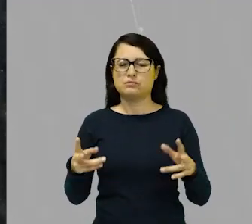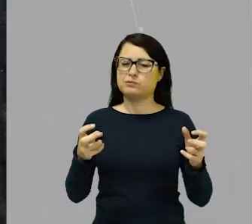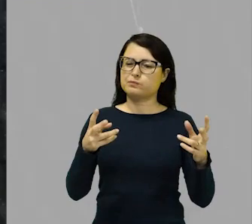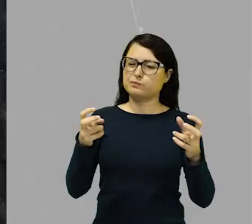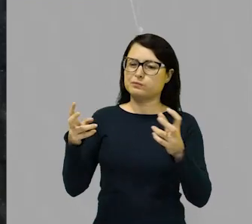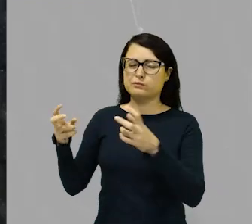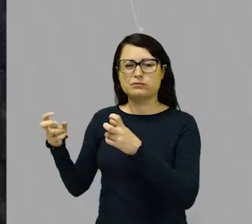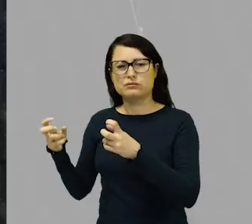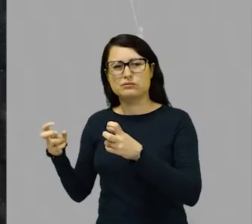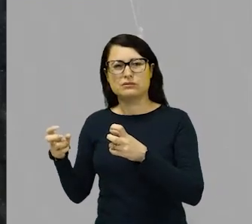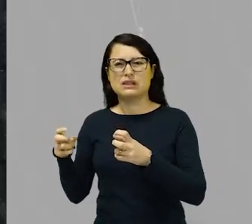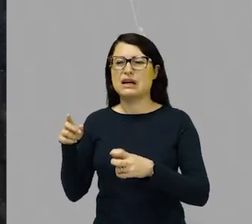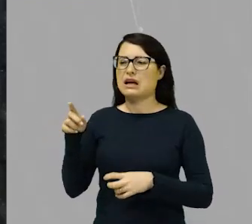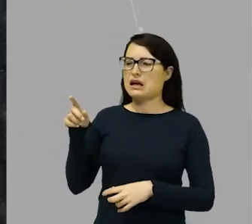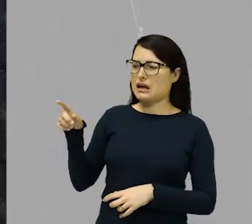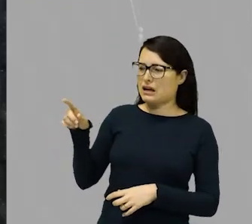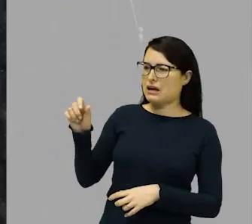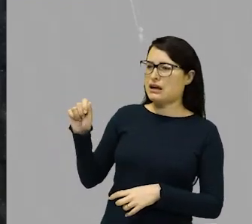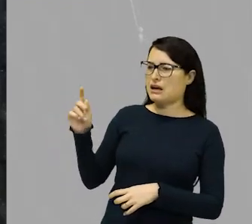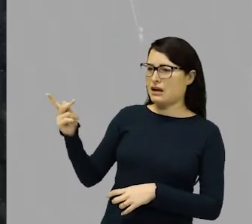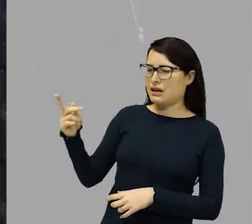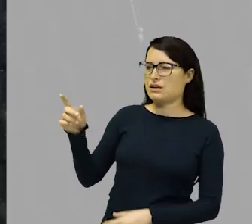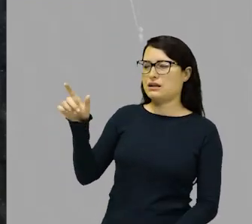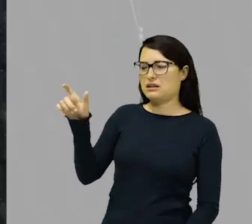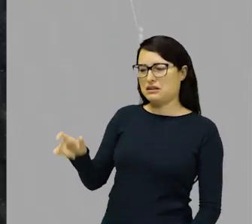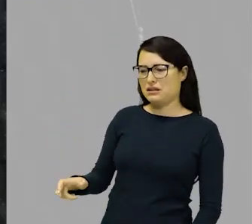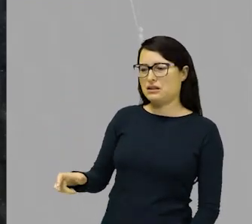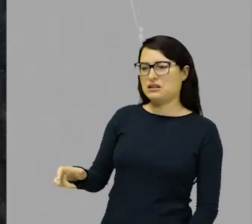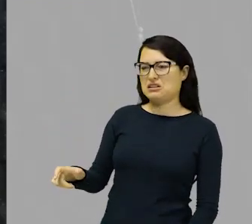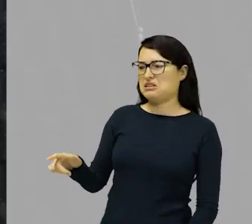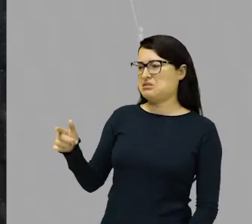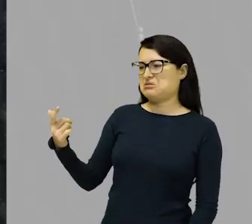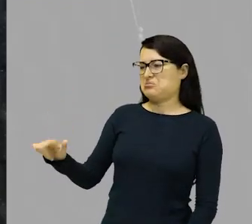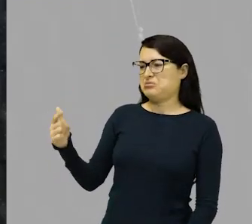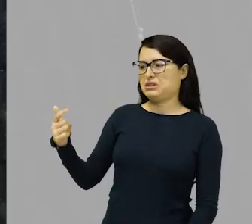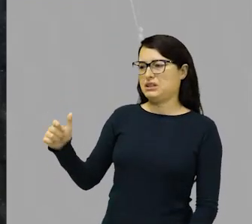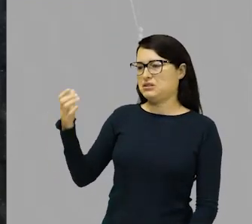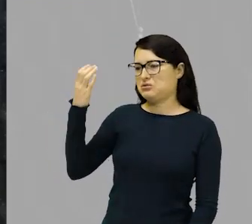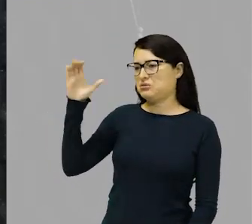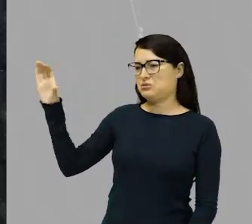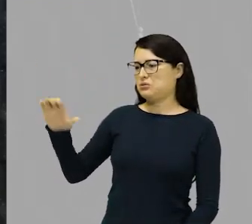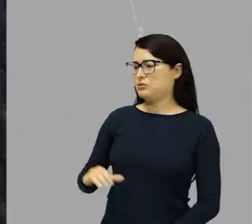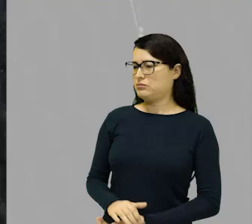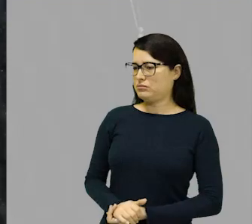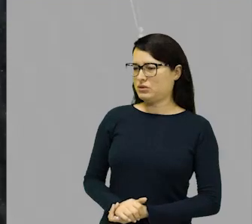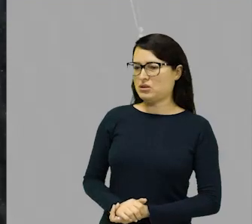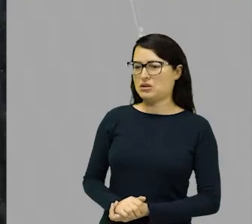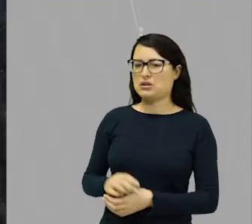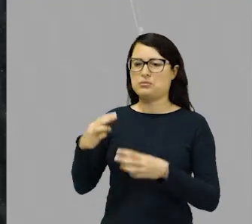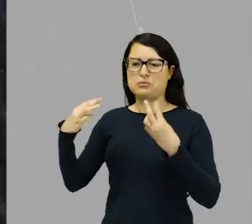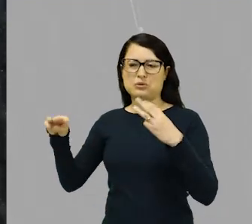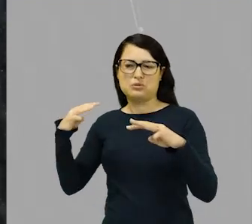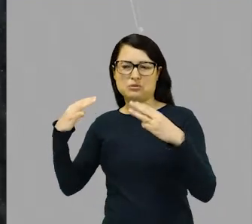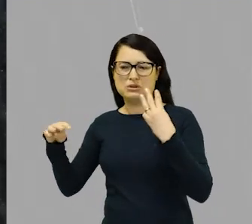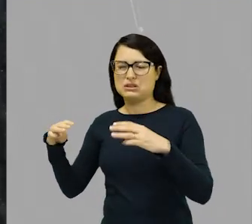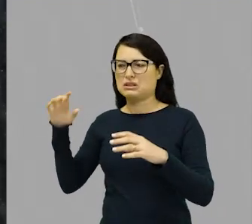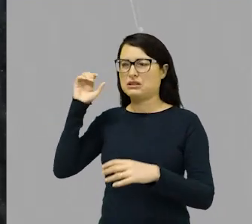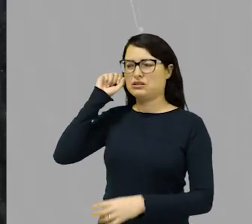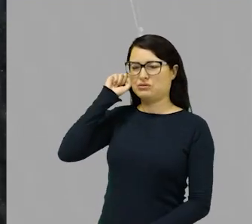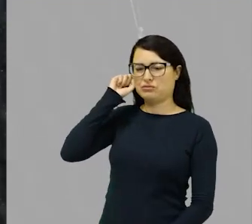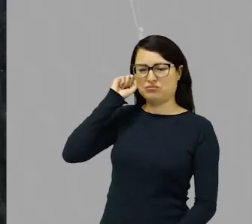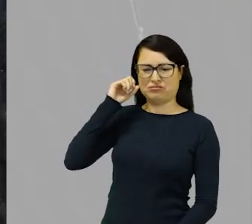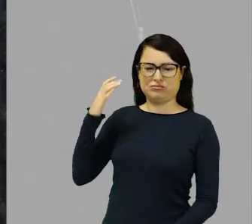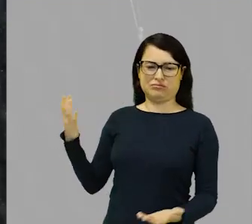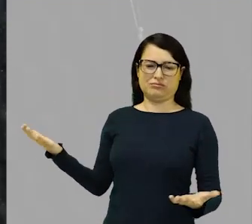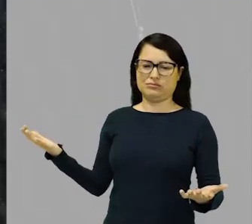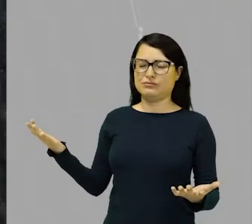assim, aquele rapaz ali é um rapaz sem cultura. Olha o tipo de música que ele está escutando,